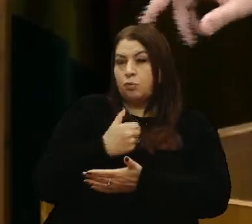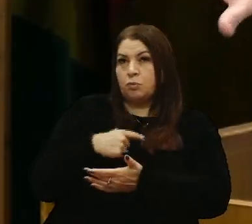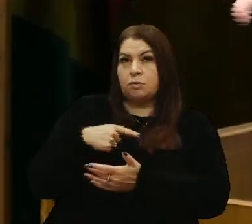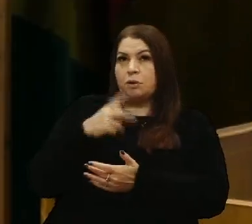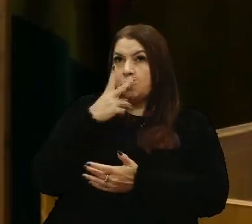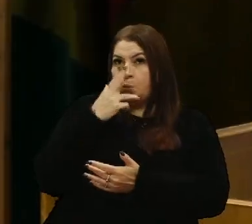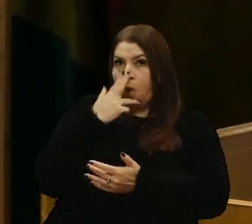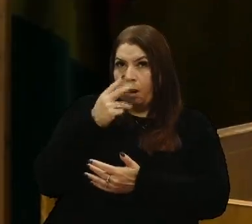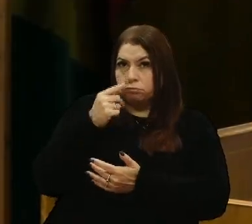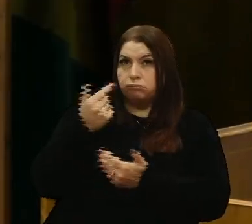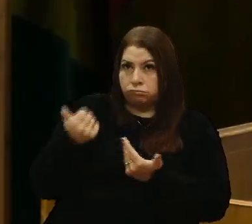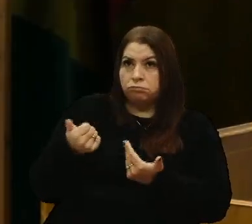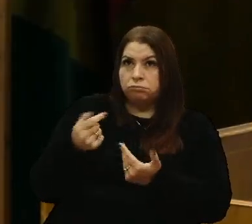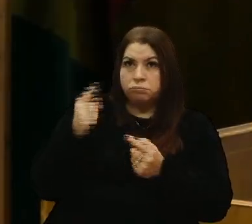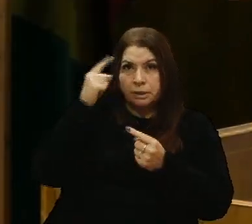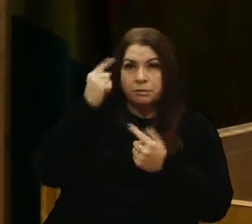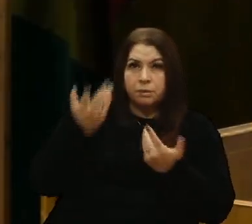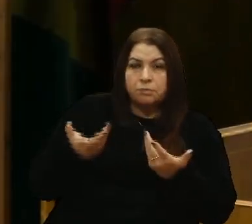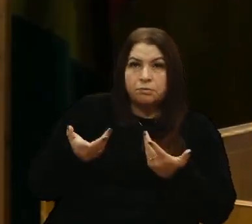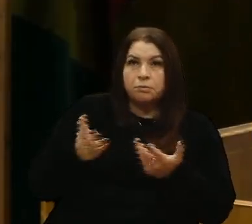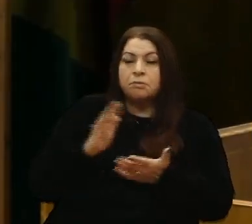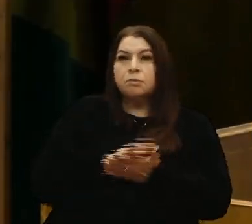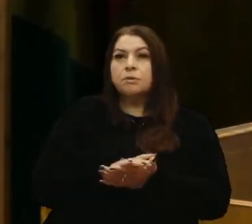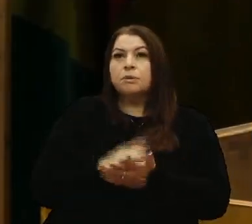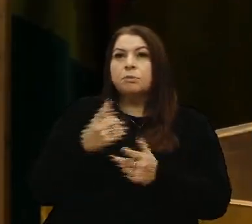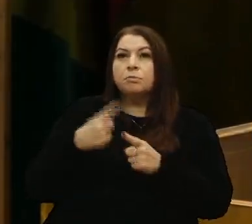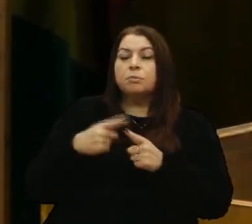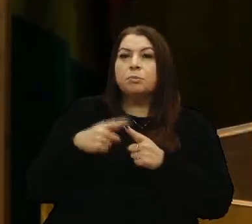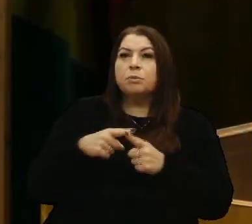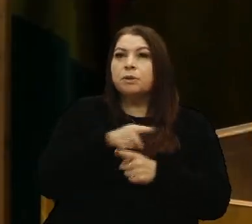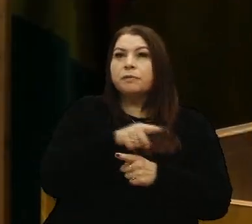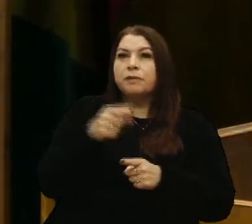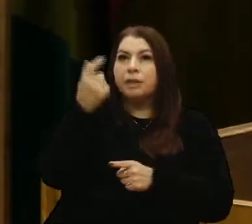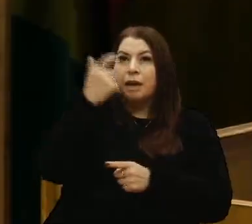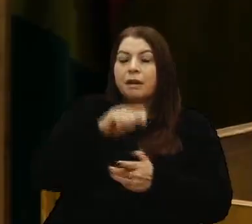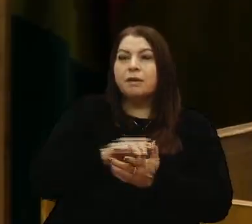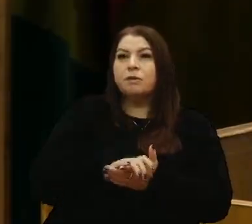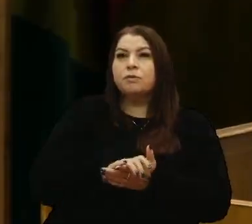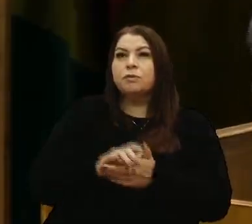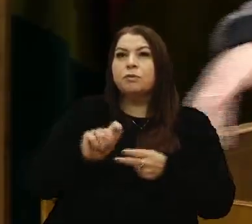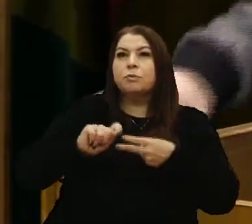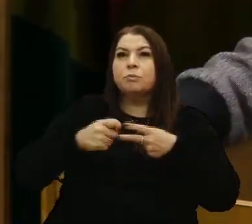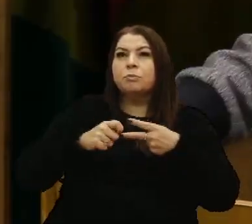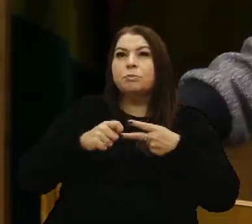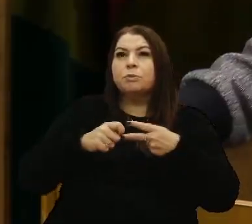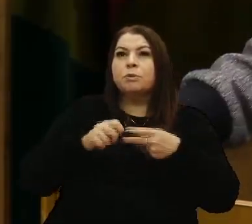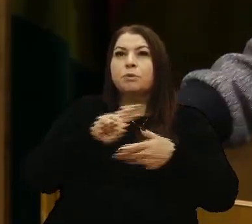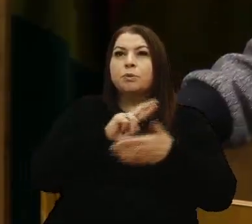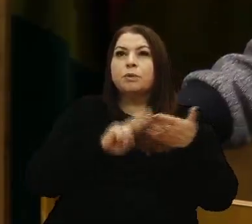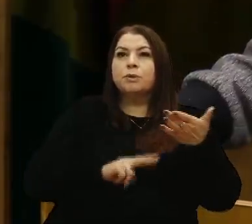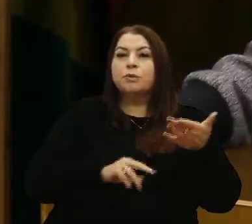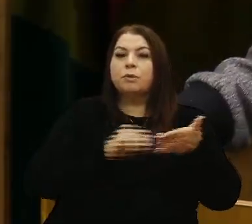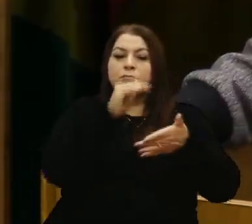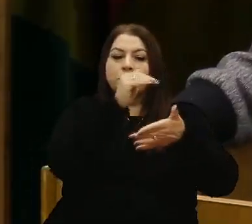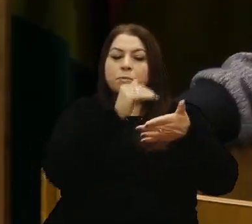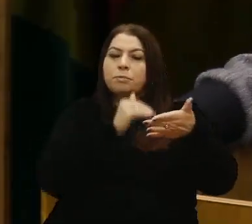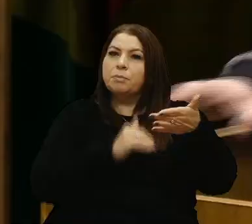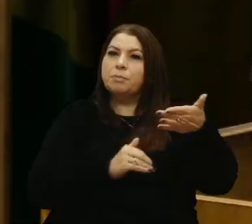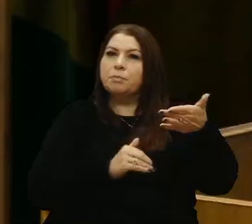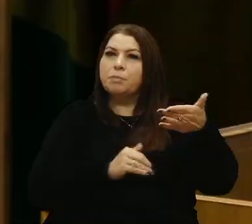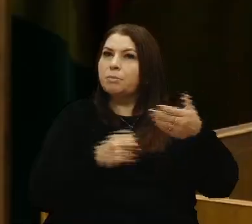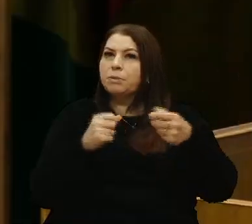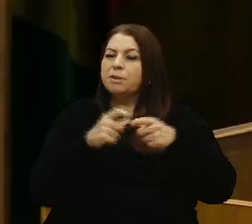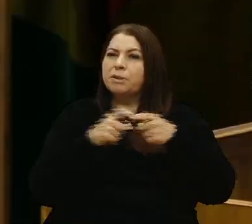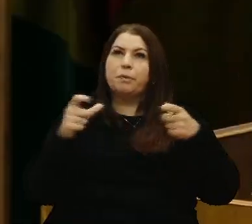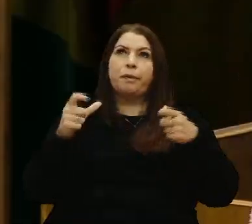essa mesma ideia, não é? Agora, por que vocês acham que o PIX está no relatório? Não precisa ser um